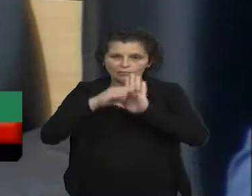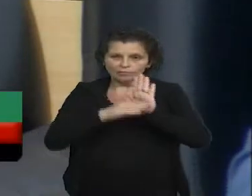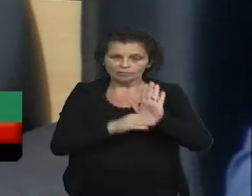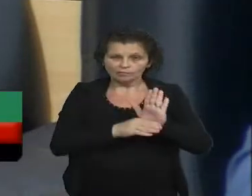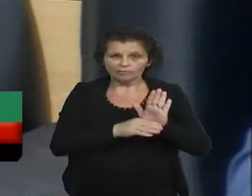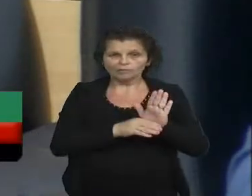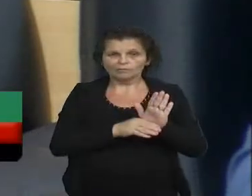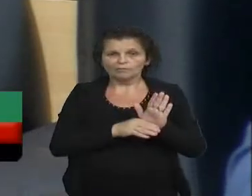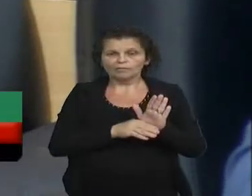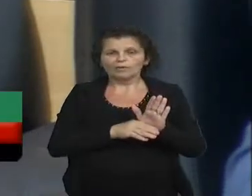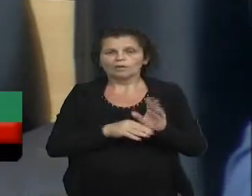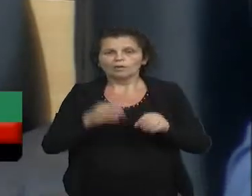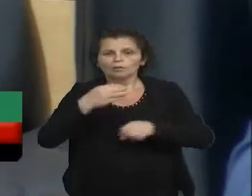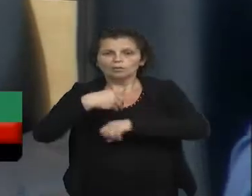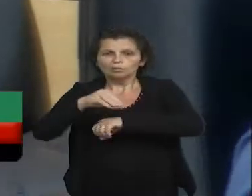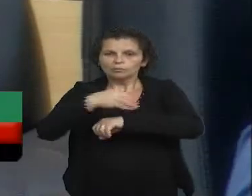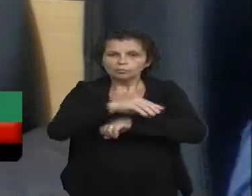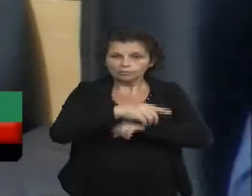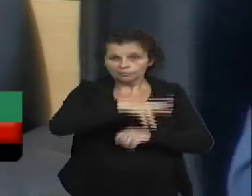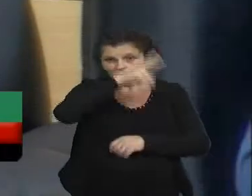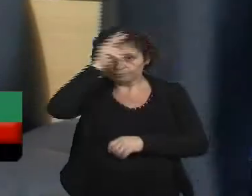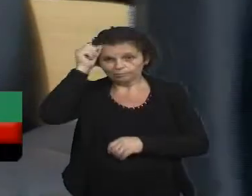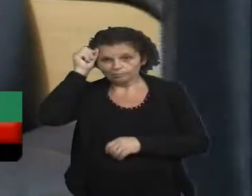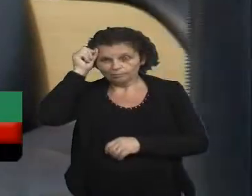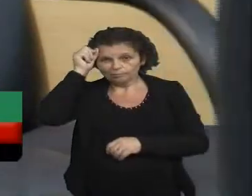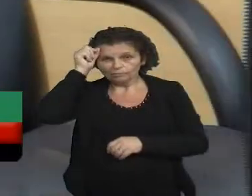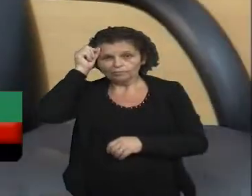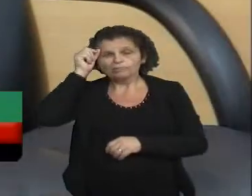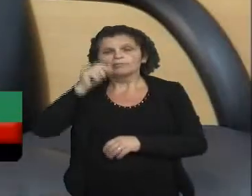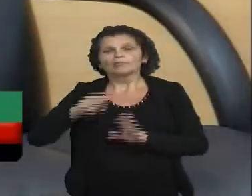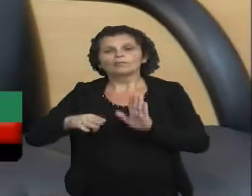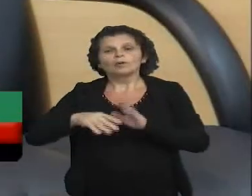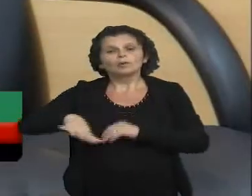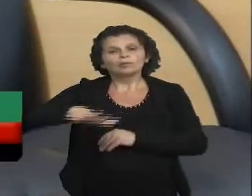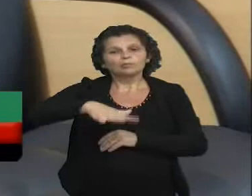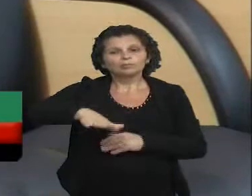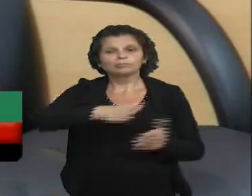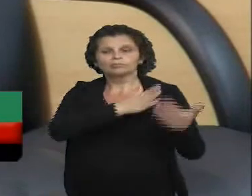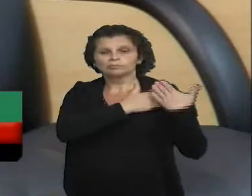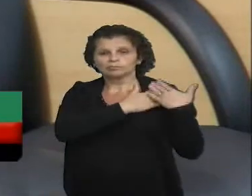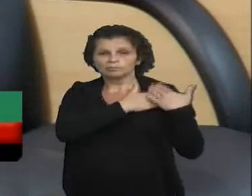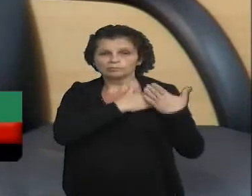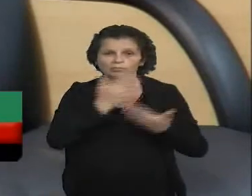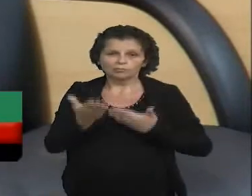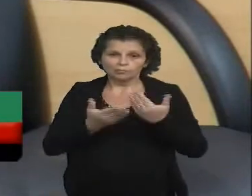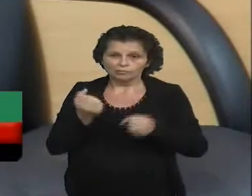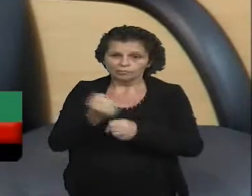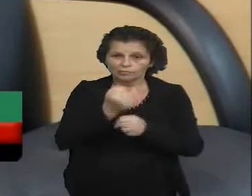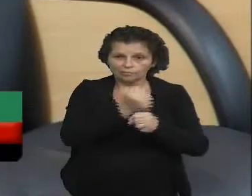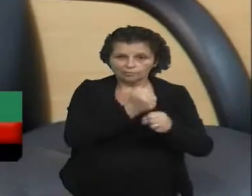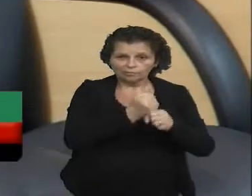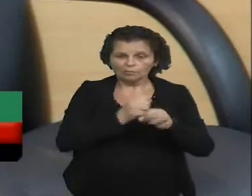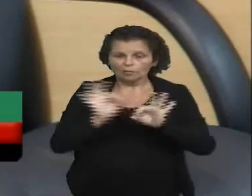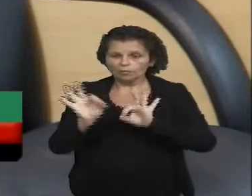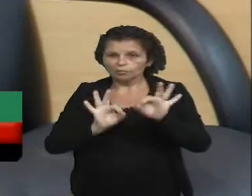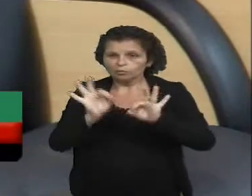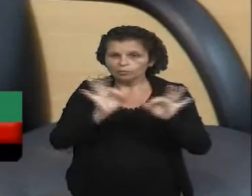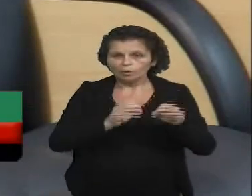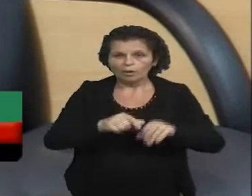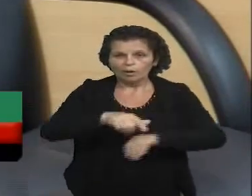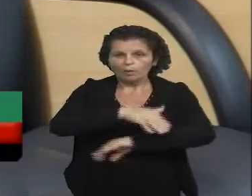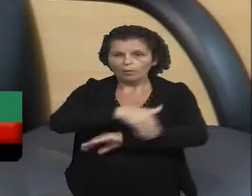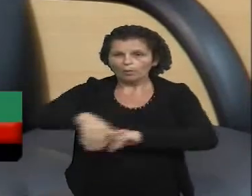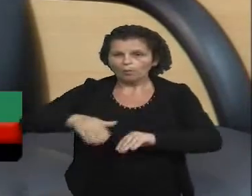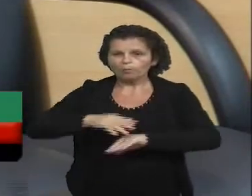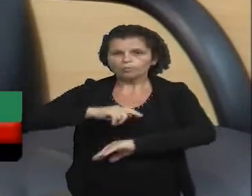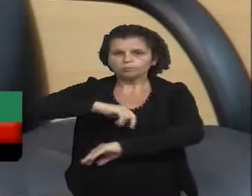regimentais, que seja enviado ofício ao senhor prefeito, para que determine ao setor competente de serviços e obras, manutenção de calçada